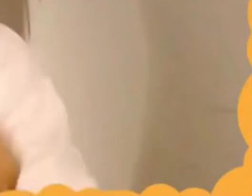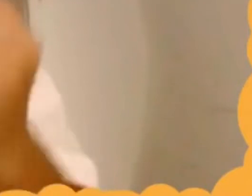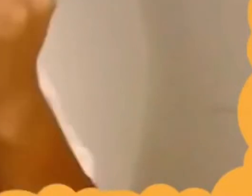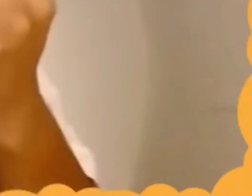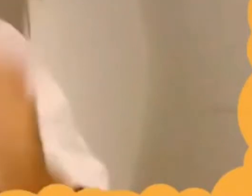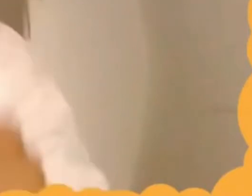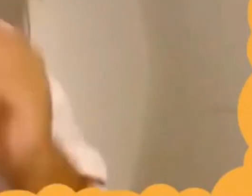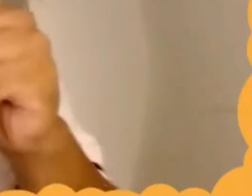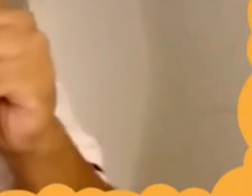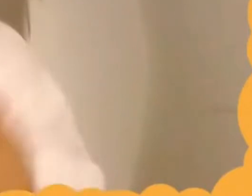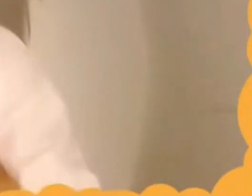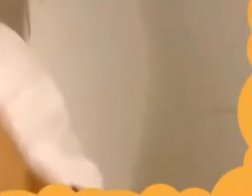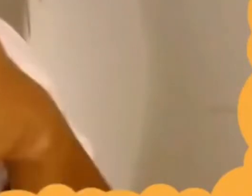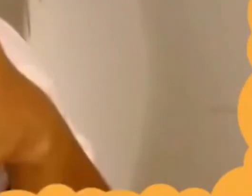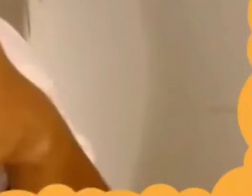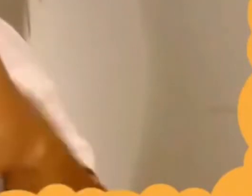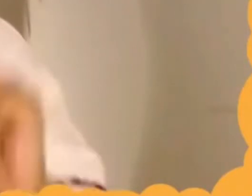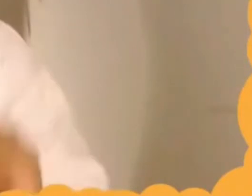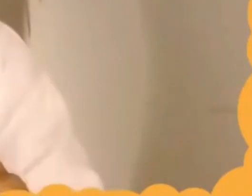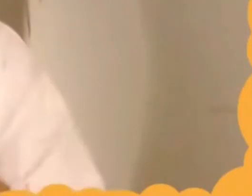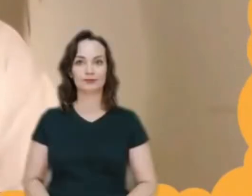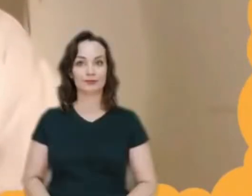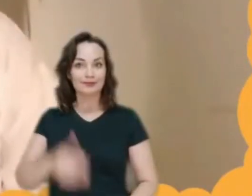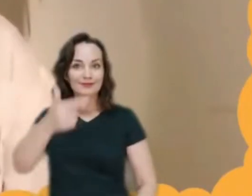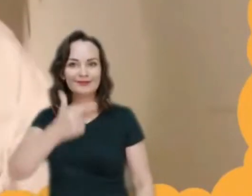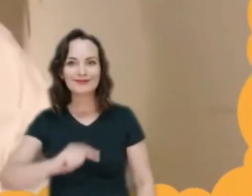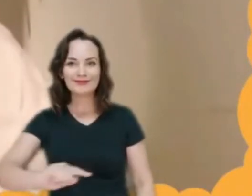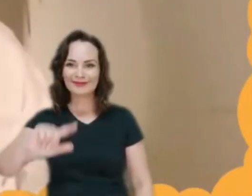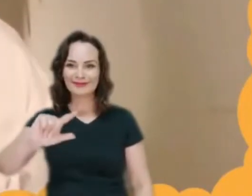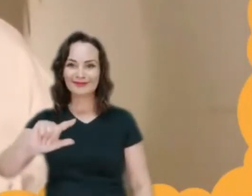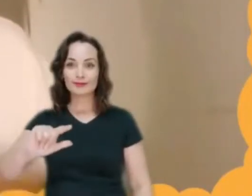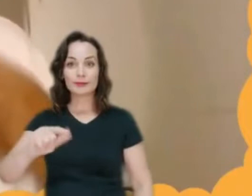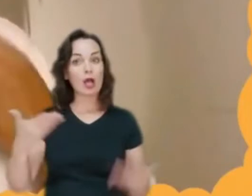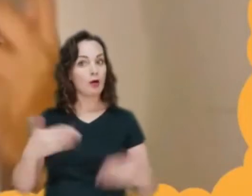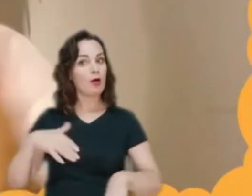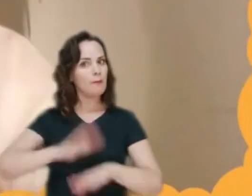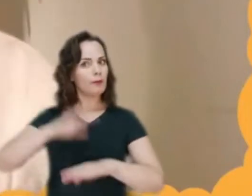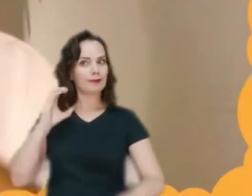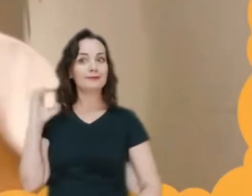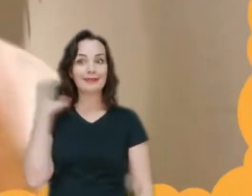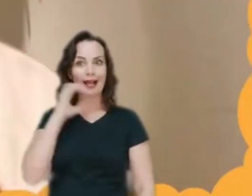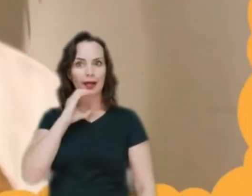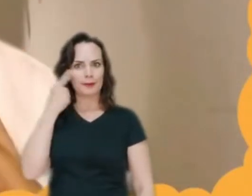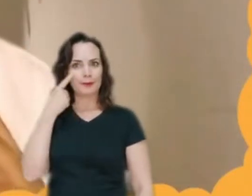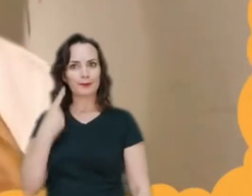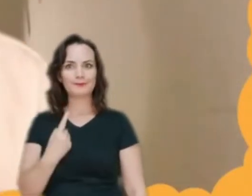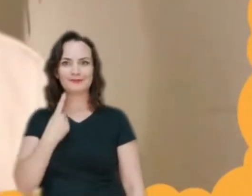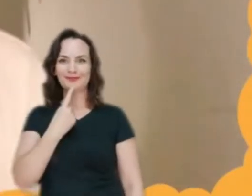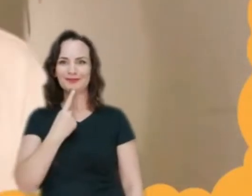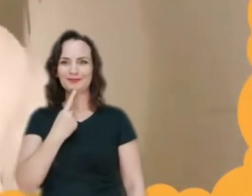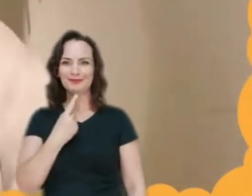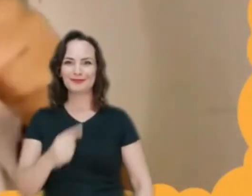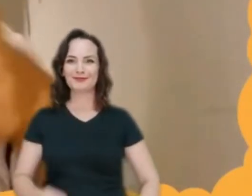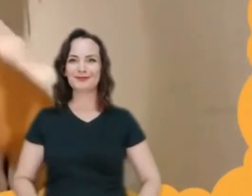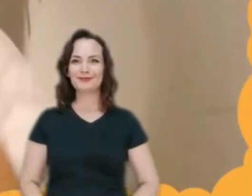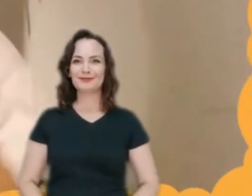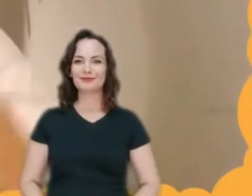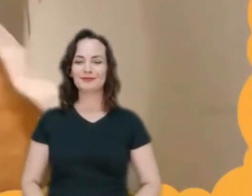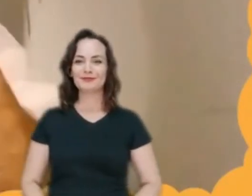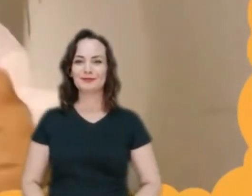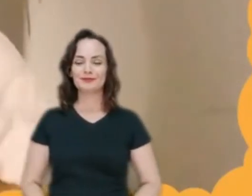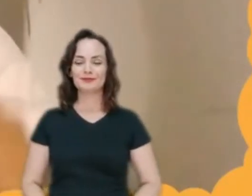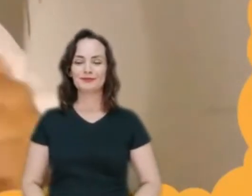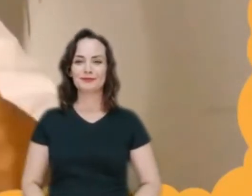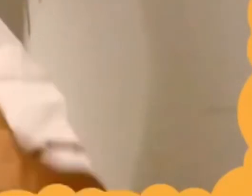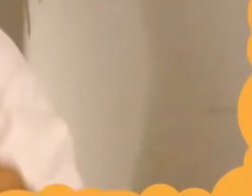Palo, Palito, Palo, E. Mais uma vez. Só que agora a vai acelerar um pouquinho mais. Palo,